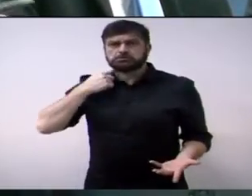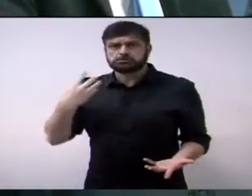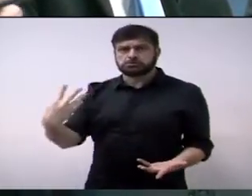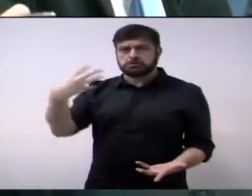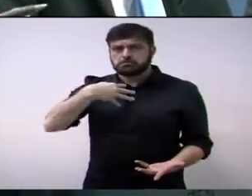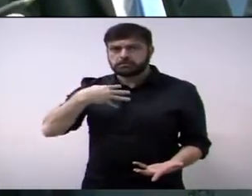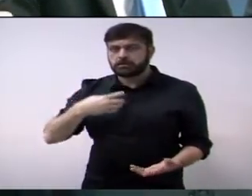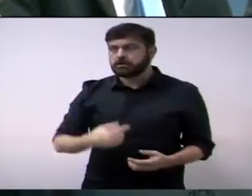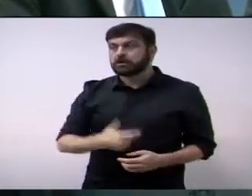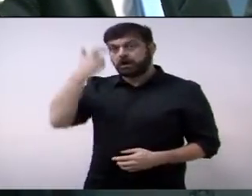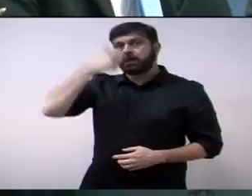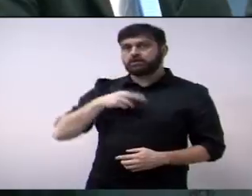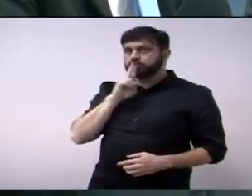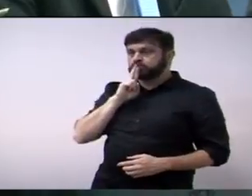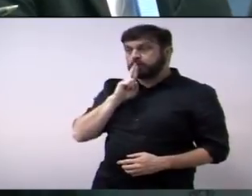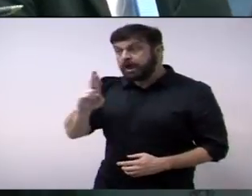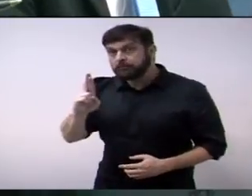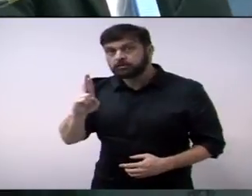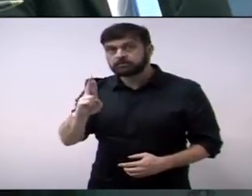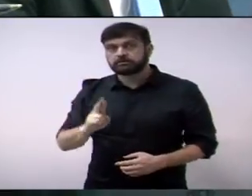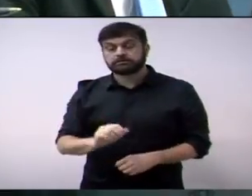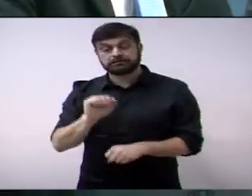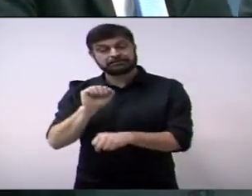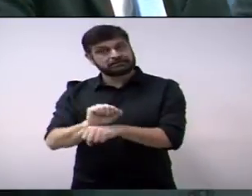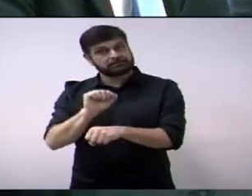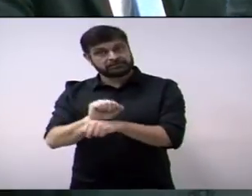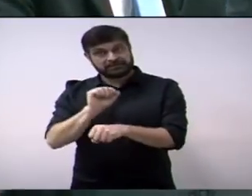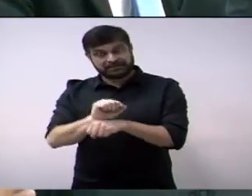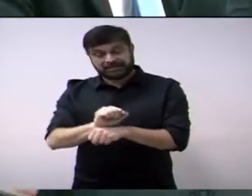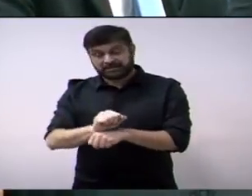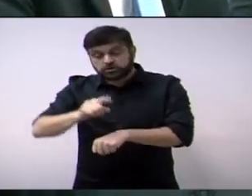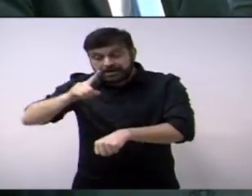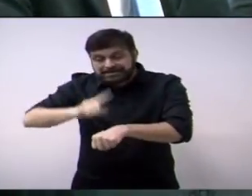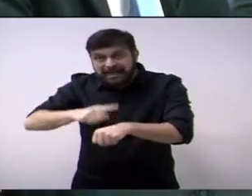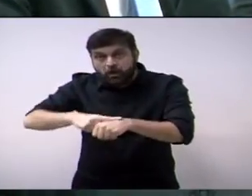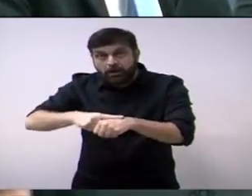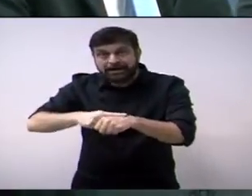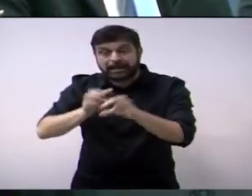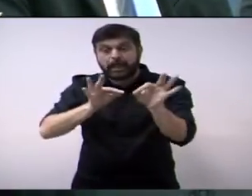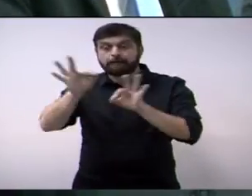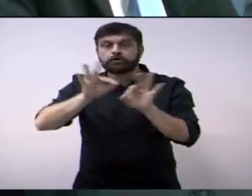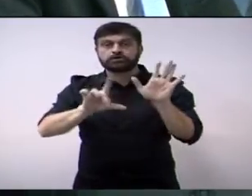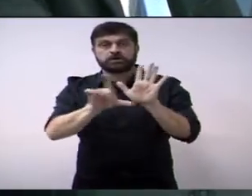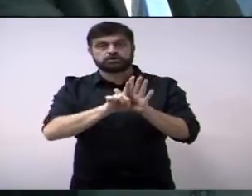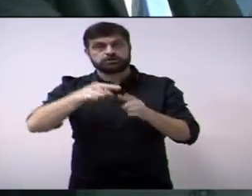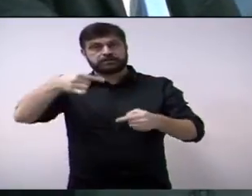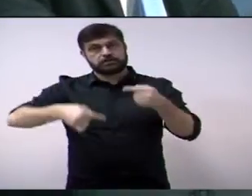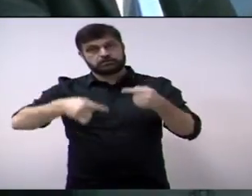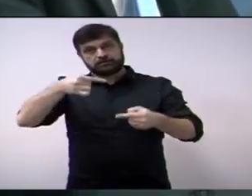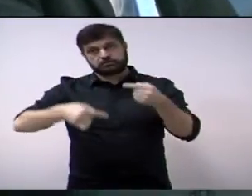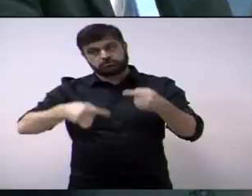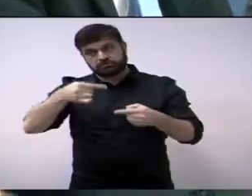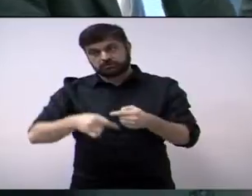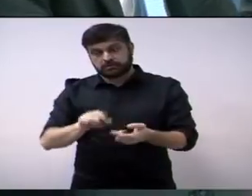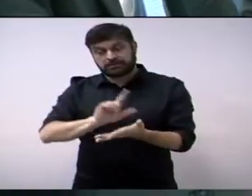poder concluir o raciocínio, enfim, ele só cabe quando de discussões de projetos de lei. Veja aqui,